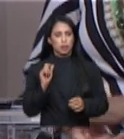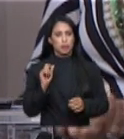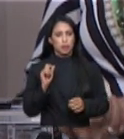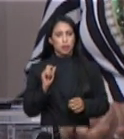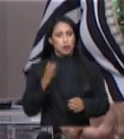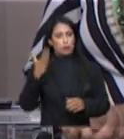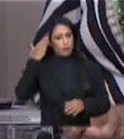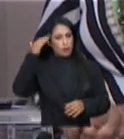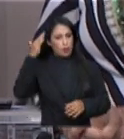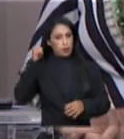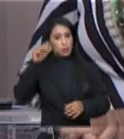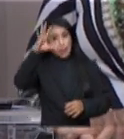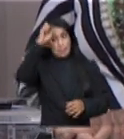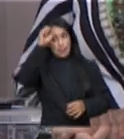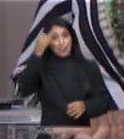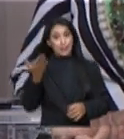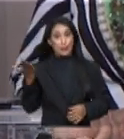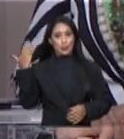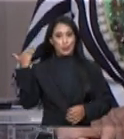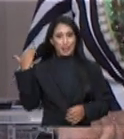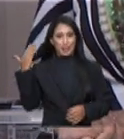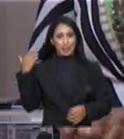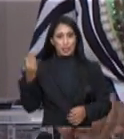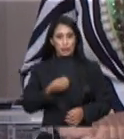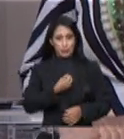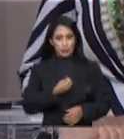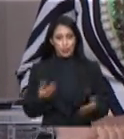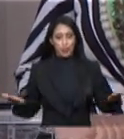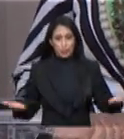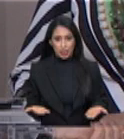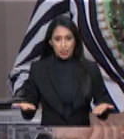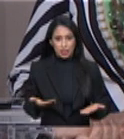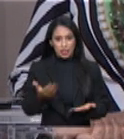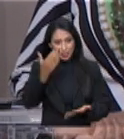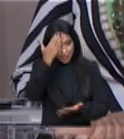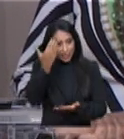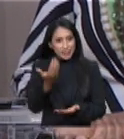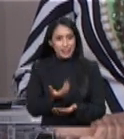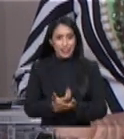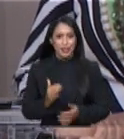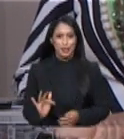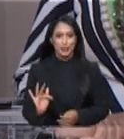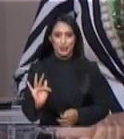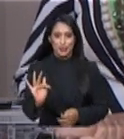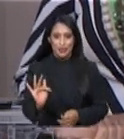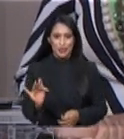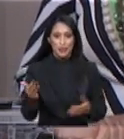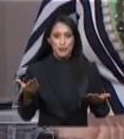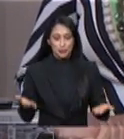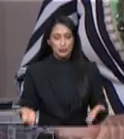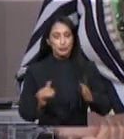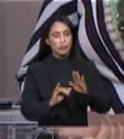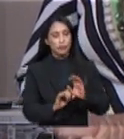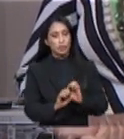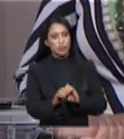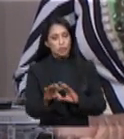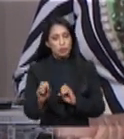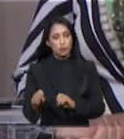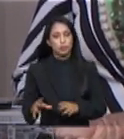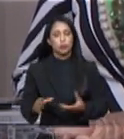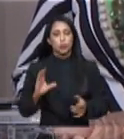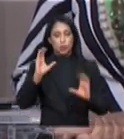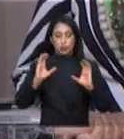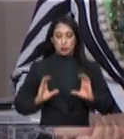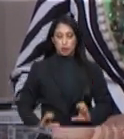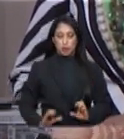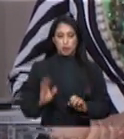passado, viver o presente e acreditar no futuro. além de instruir os cidadãos brasileiros sobre